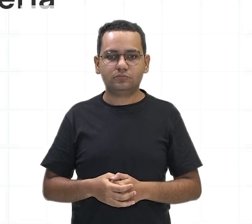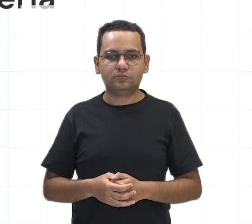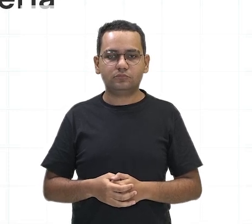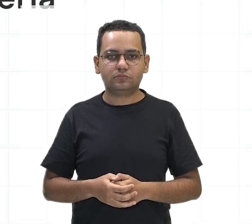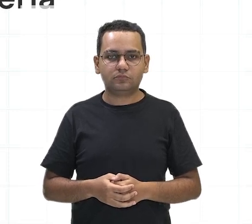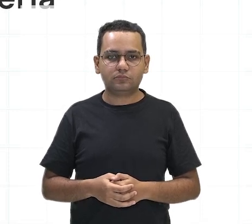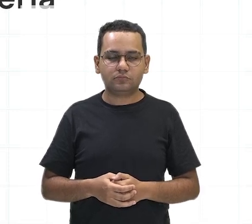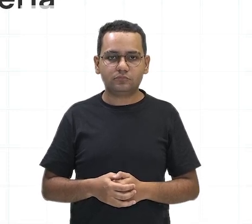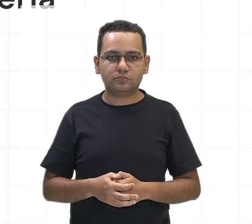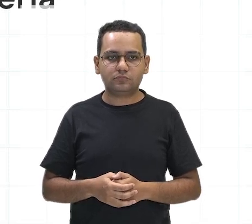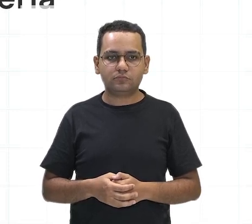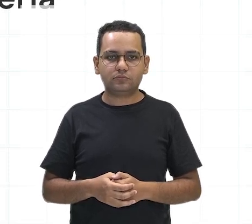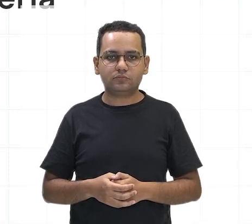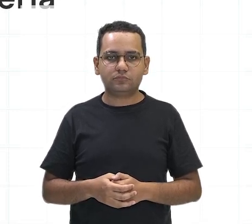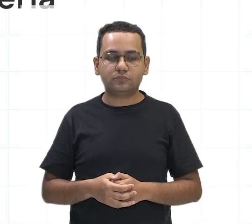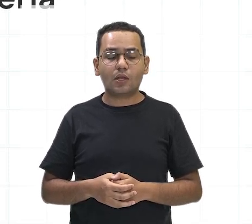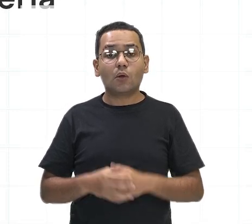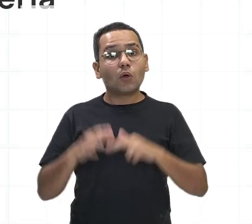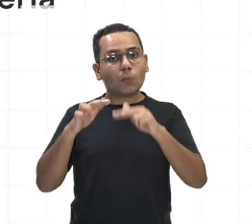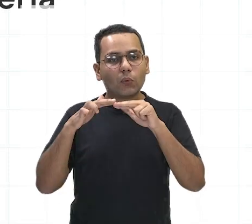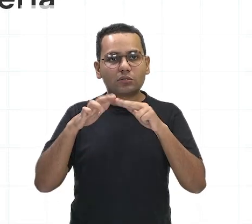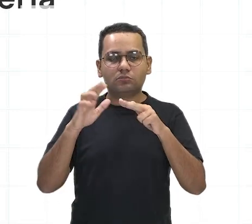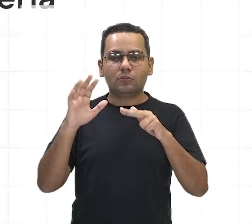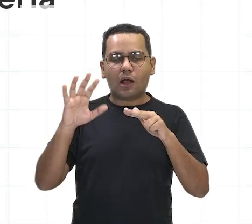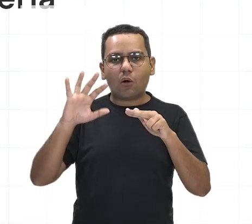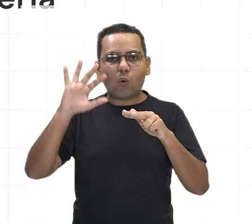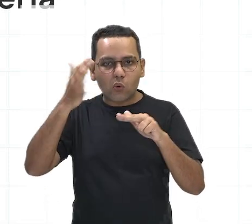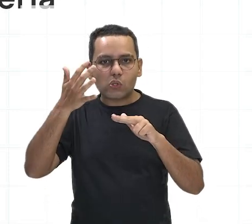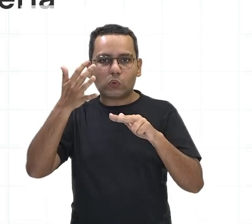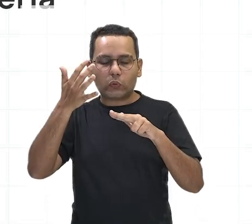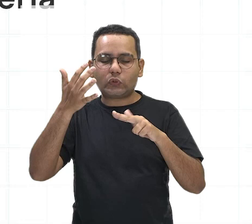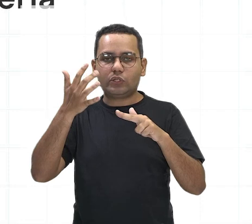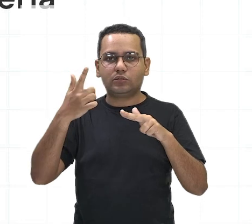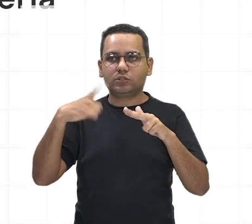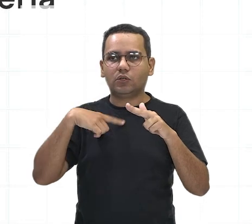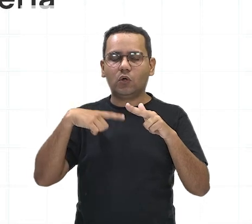ali os primeiros casos da doença, né?